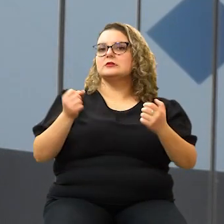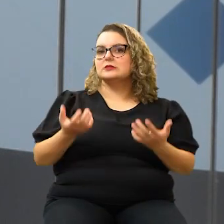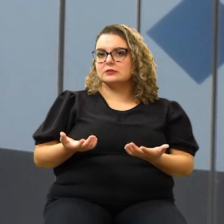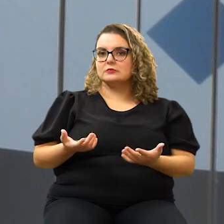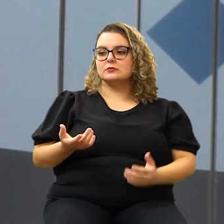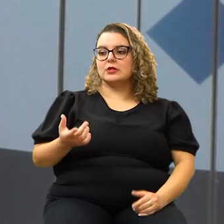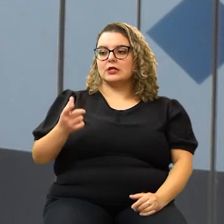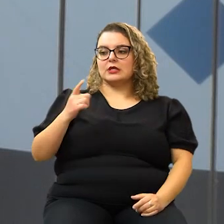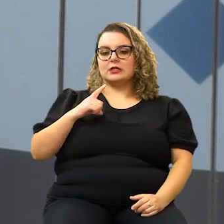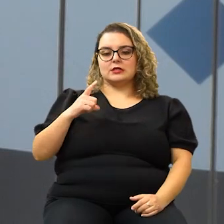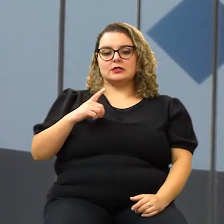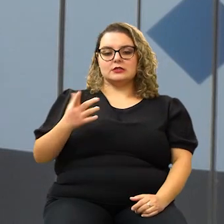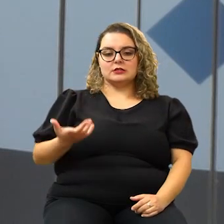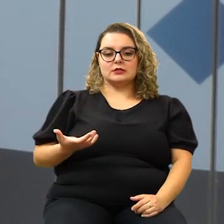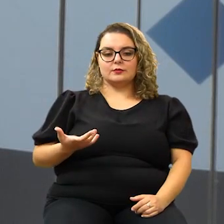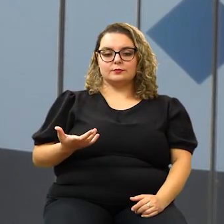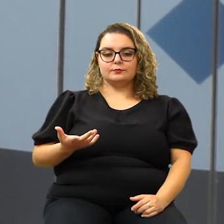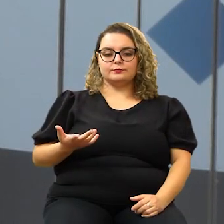tem